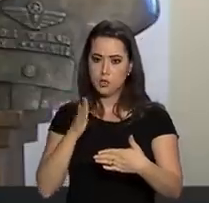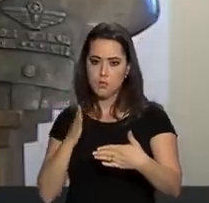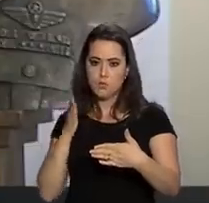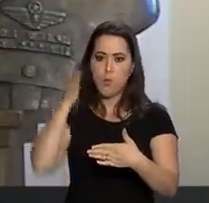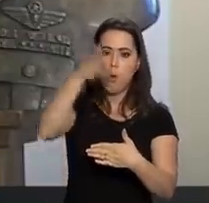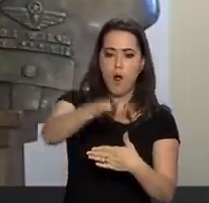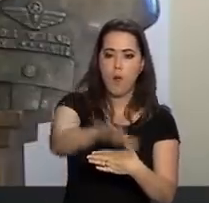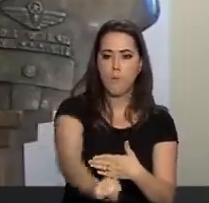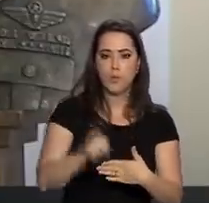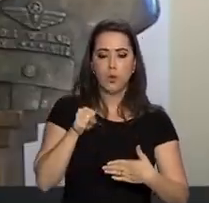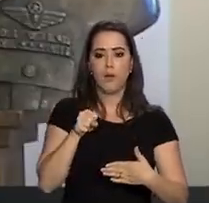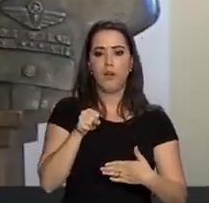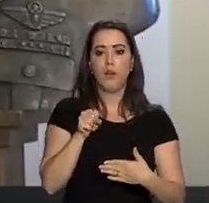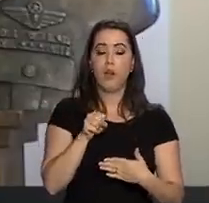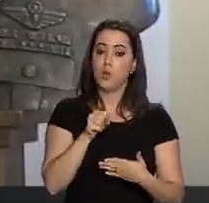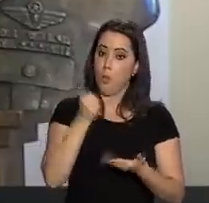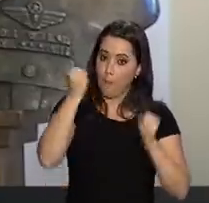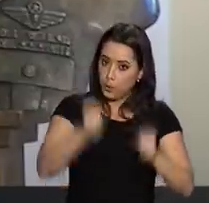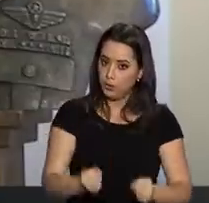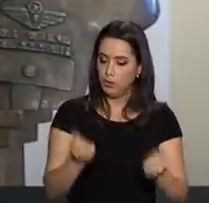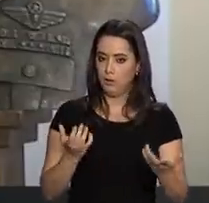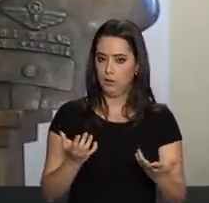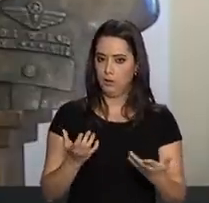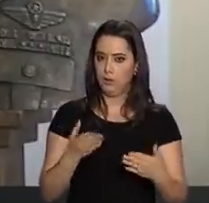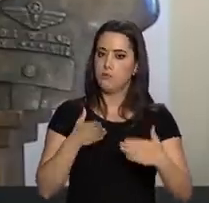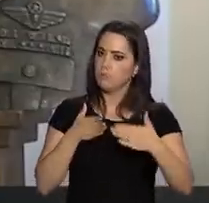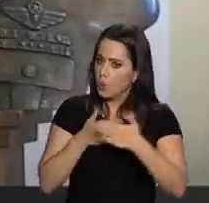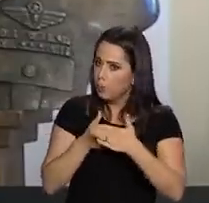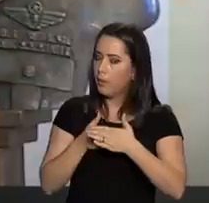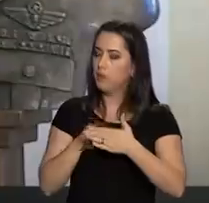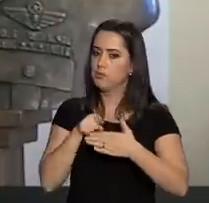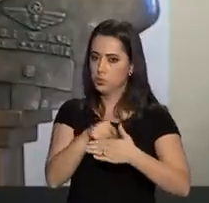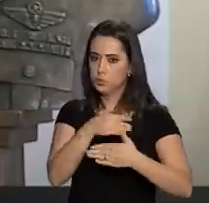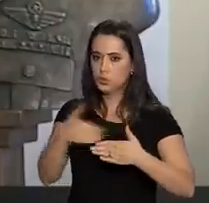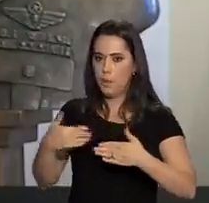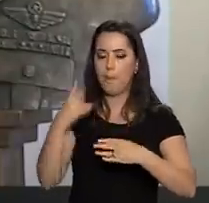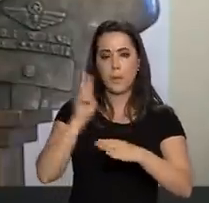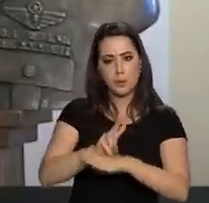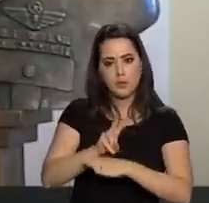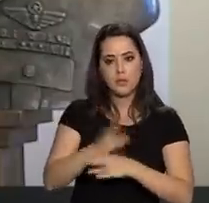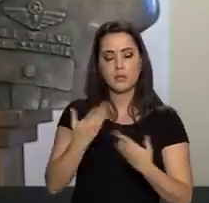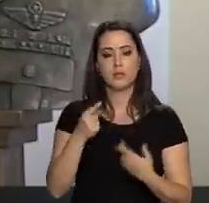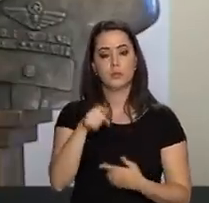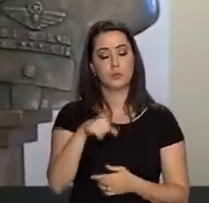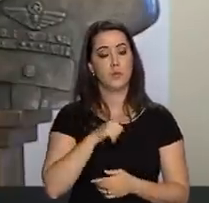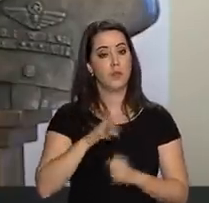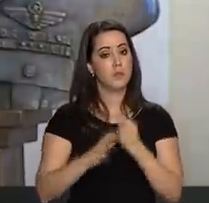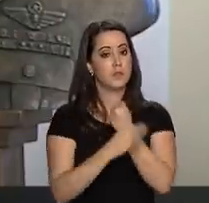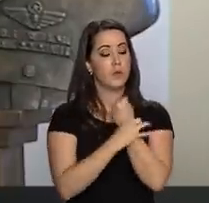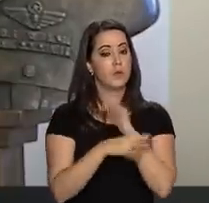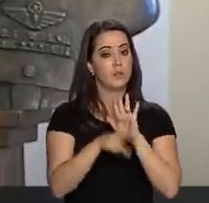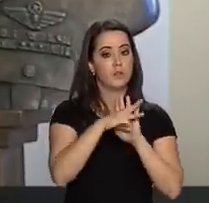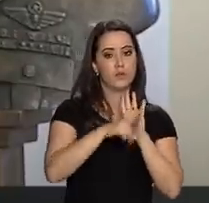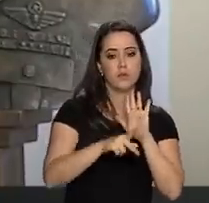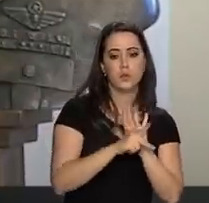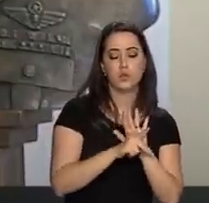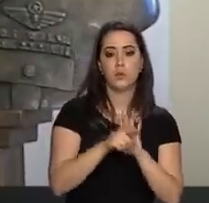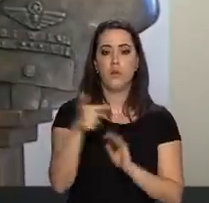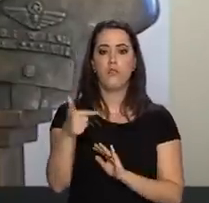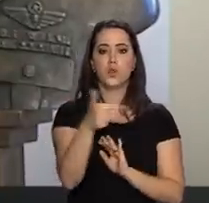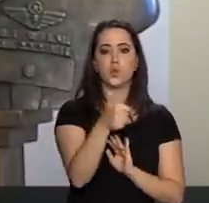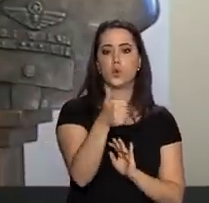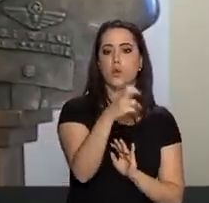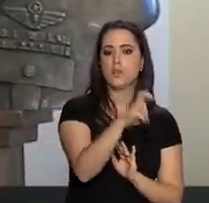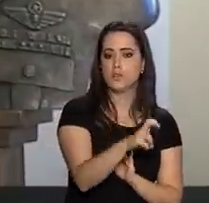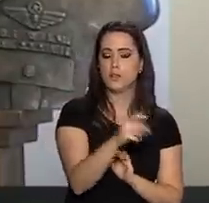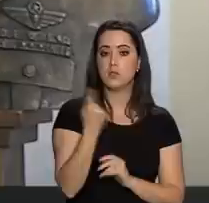poder. Temos como herança desse governo que citei agora há pouco, uma medida provisória, 2215,